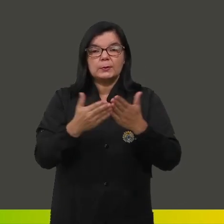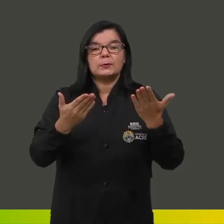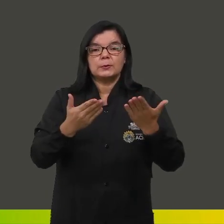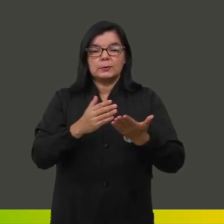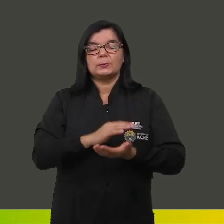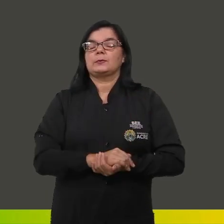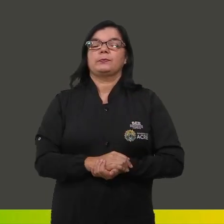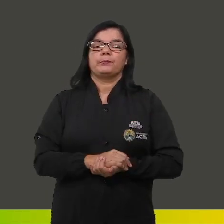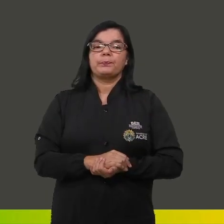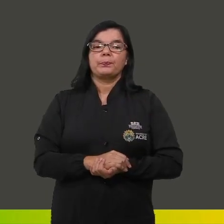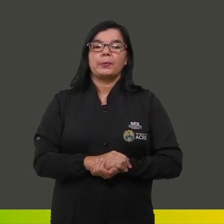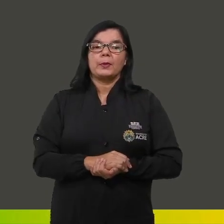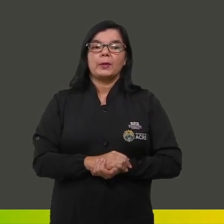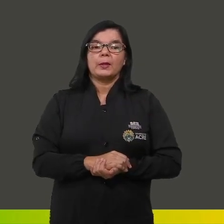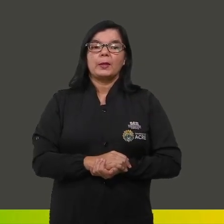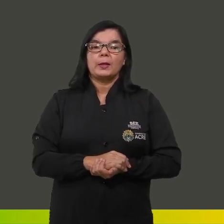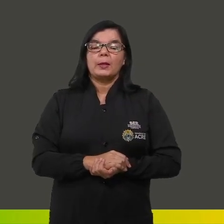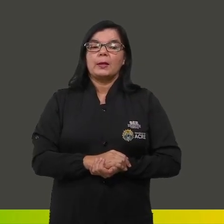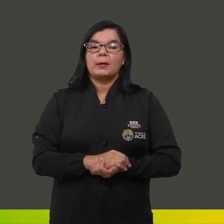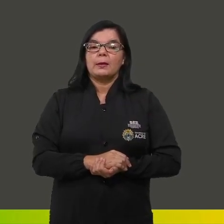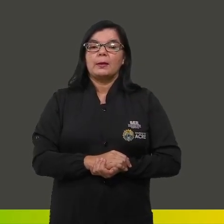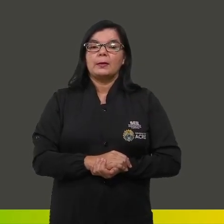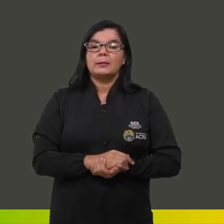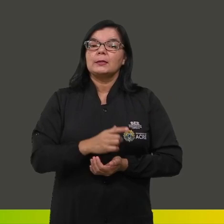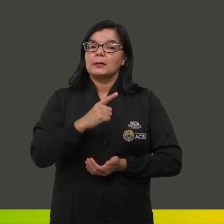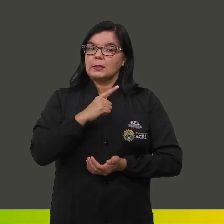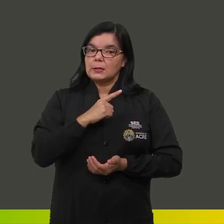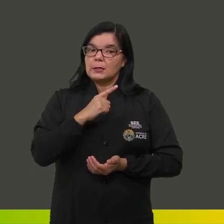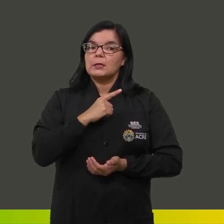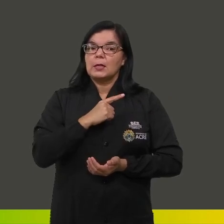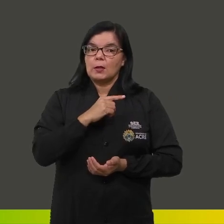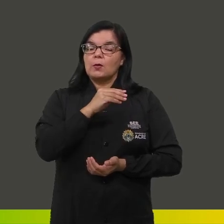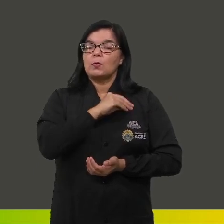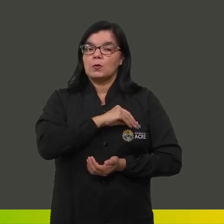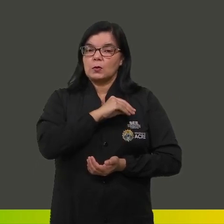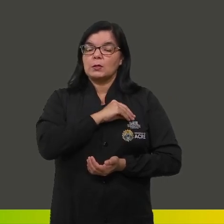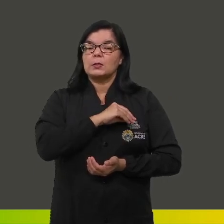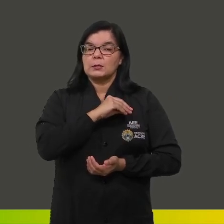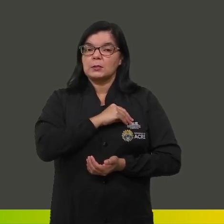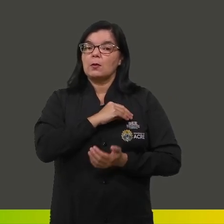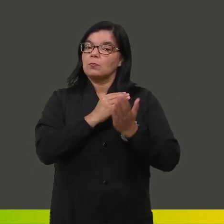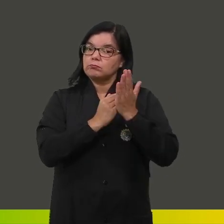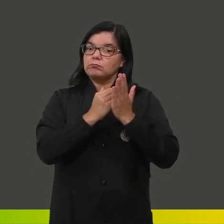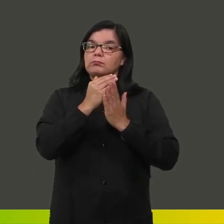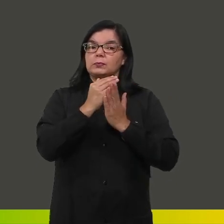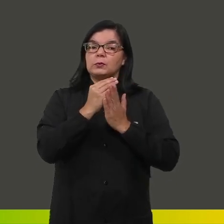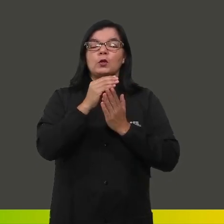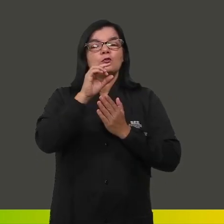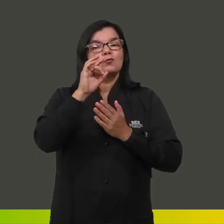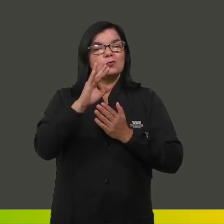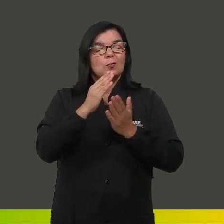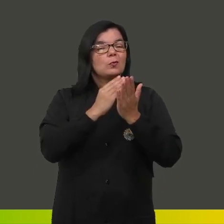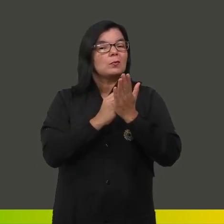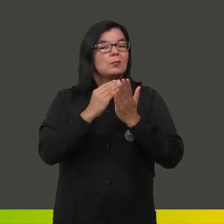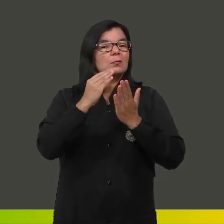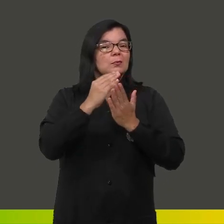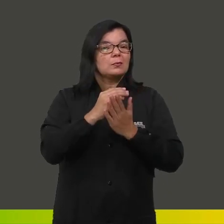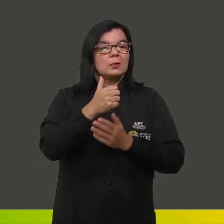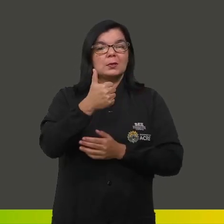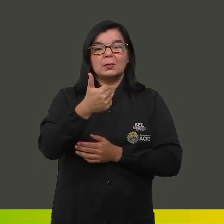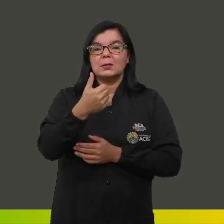da população mais pobre no Brasil teve uma renda, e essa renda cresceu. Só que essa renda cresceu